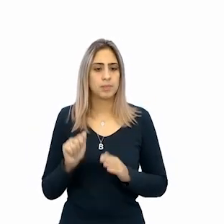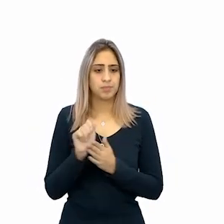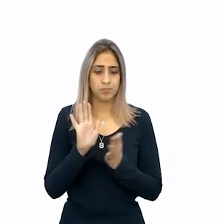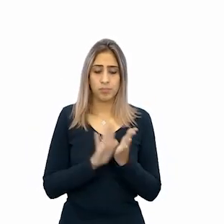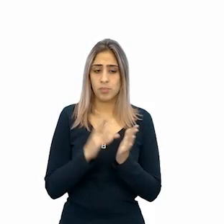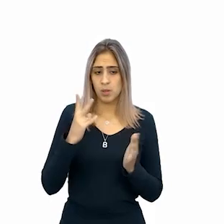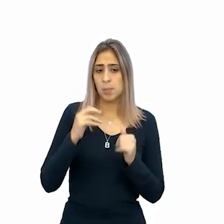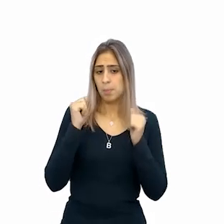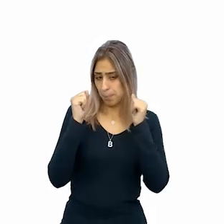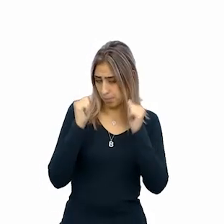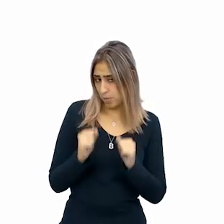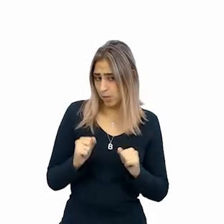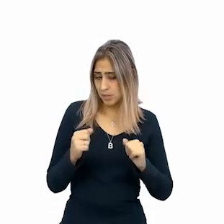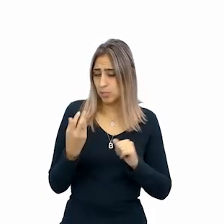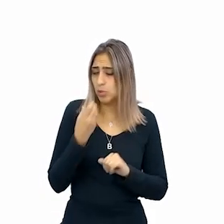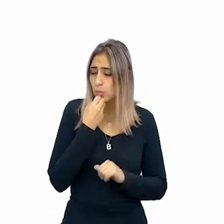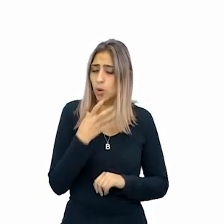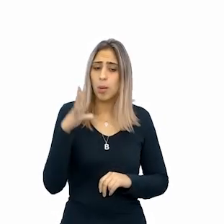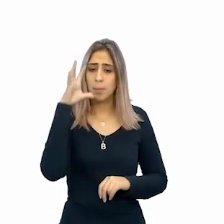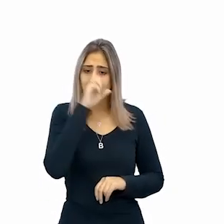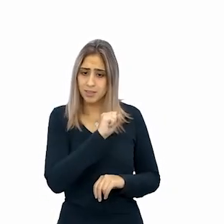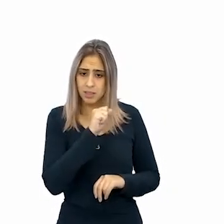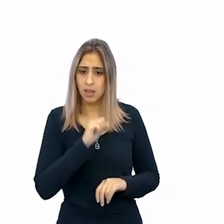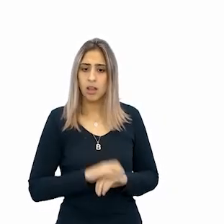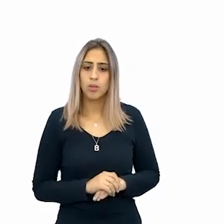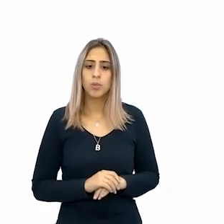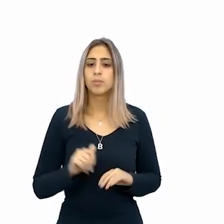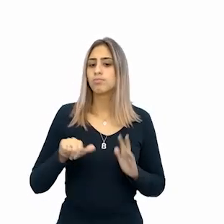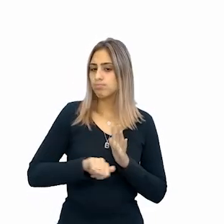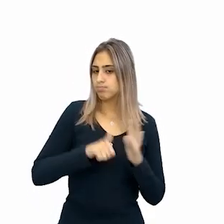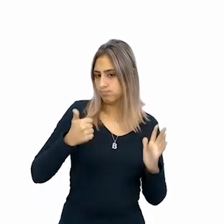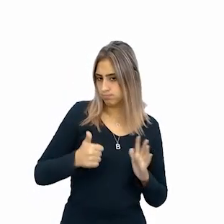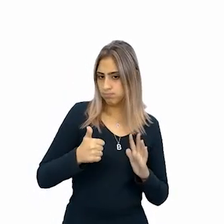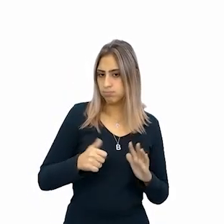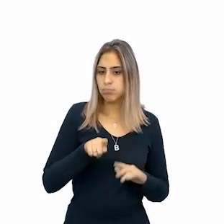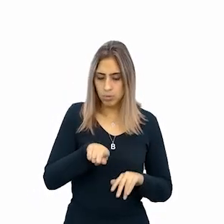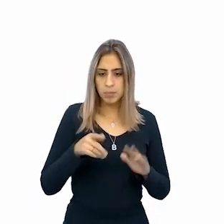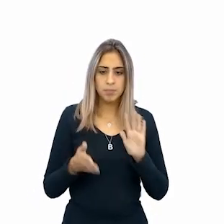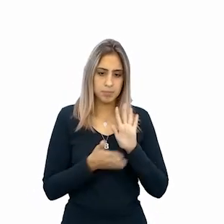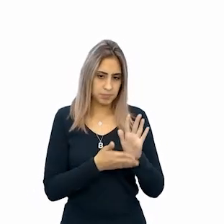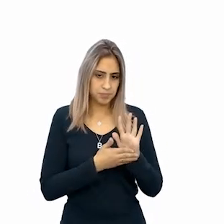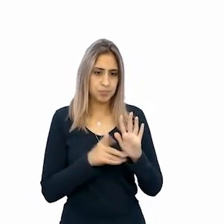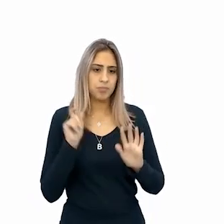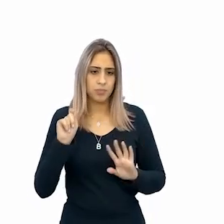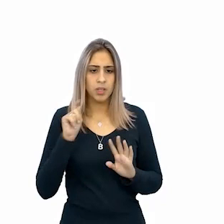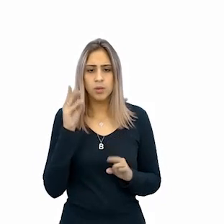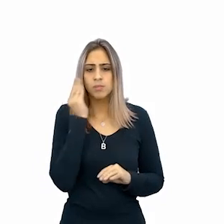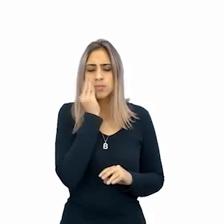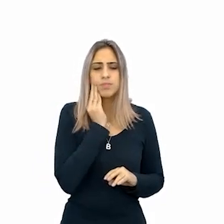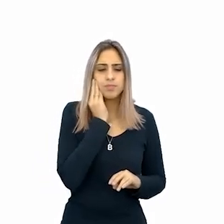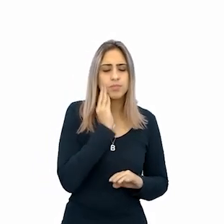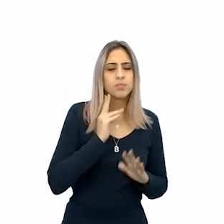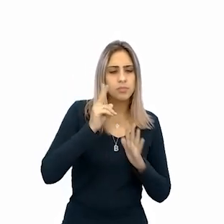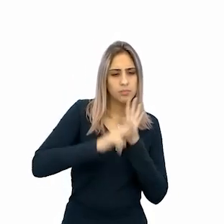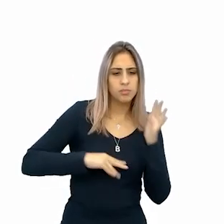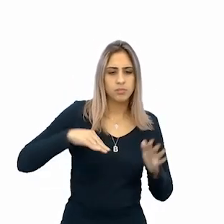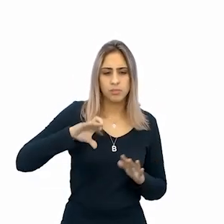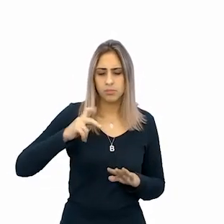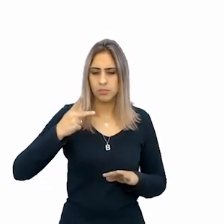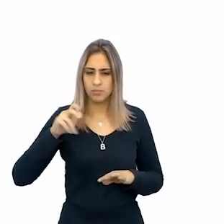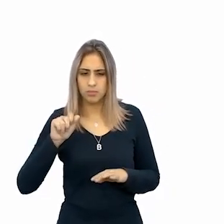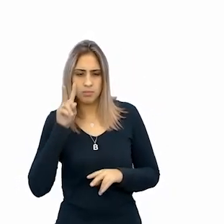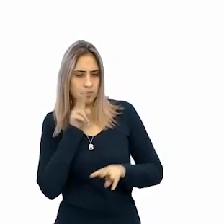2 pode ser riquíssima em aprendizagem. Primeiramente, ela proporciona a oportunidade de ler o mapa